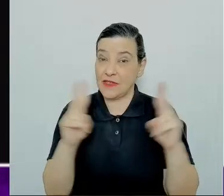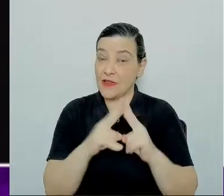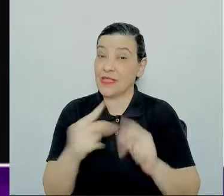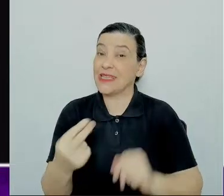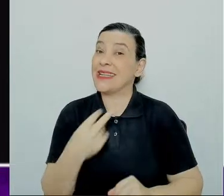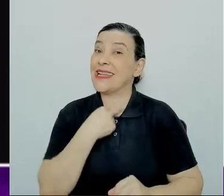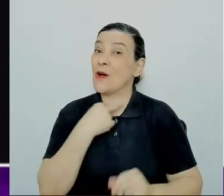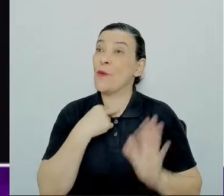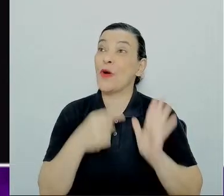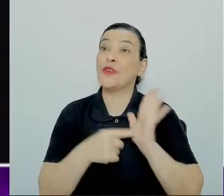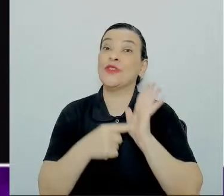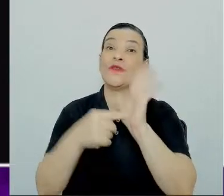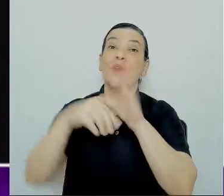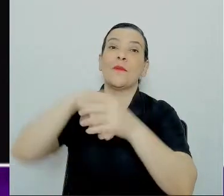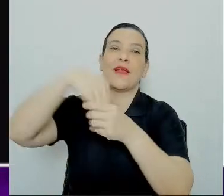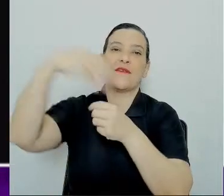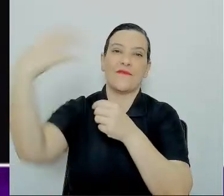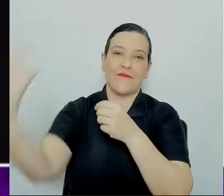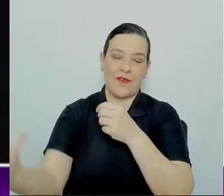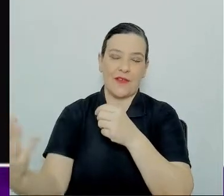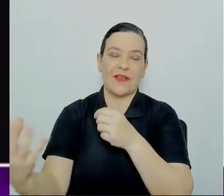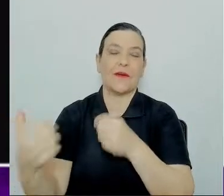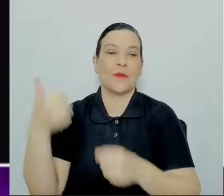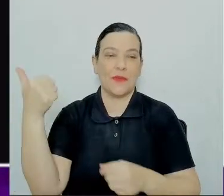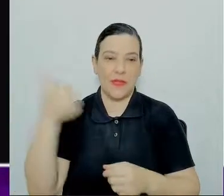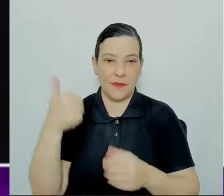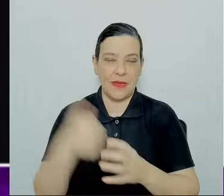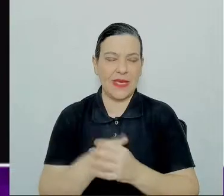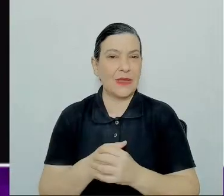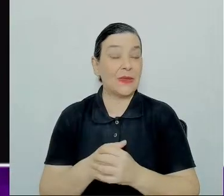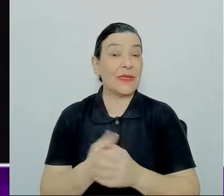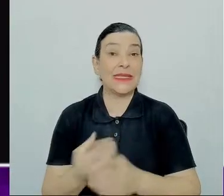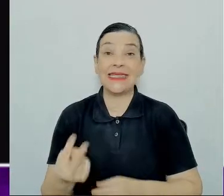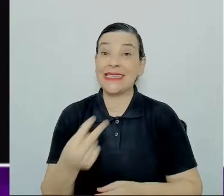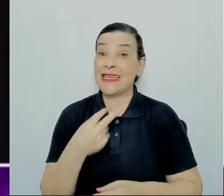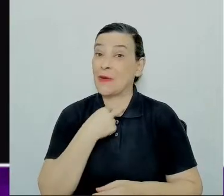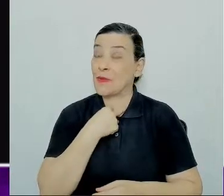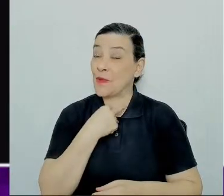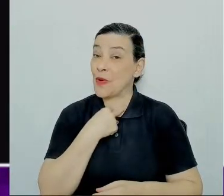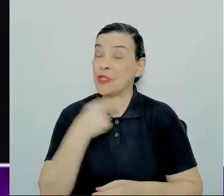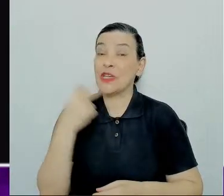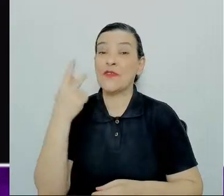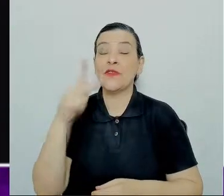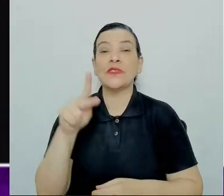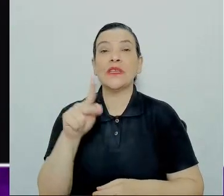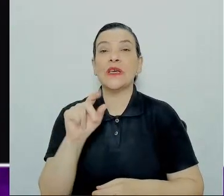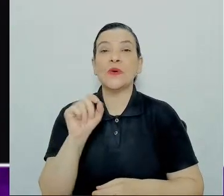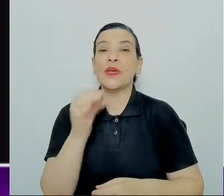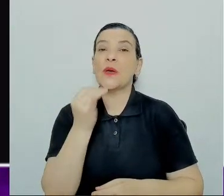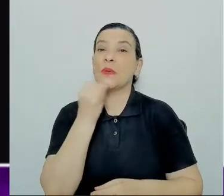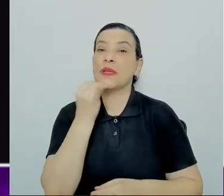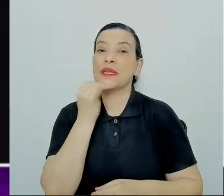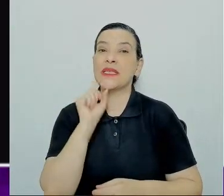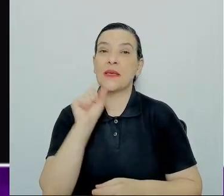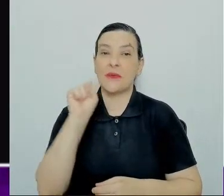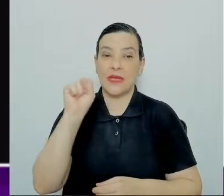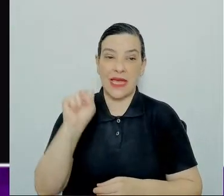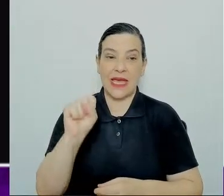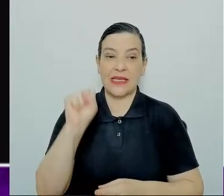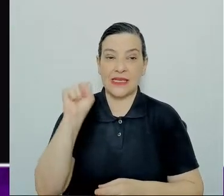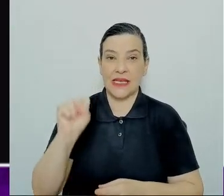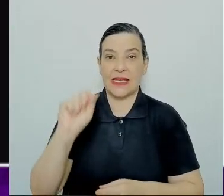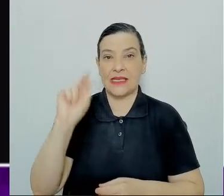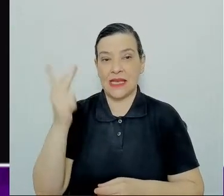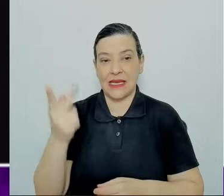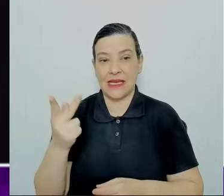rua. Isso é um primeiro critério. Em hipótese alguma, você deve publicar uma porta de SSH, uma porta RDP